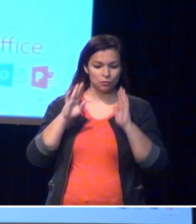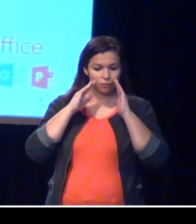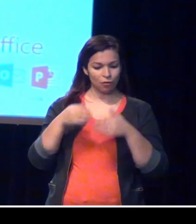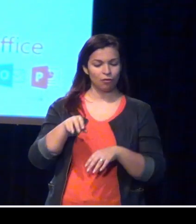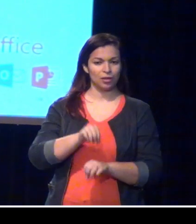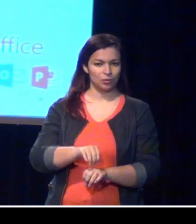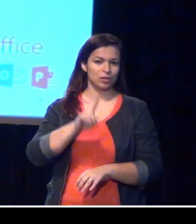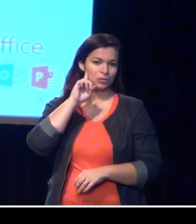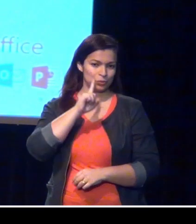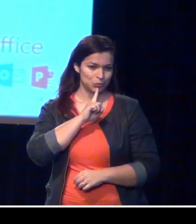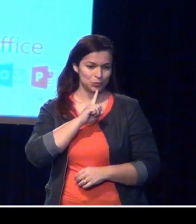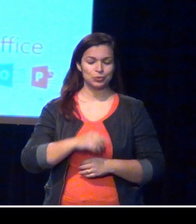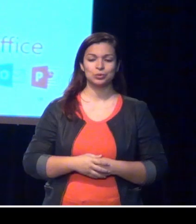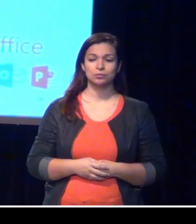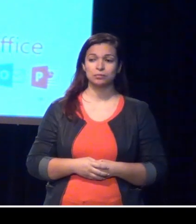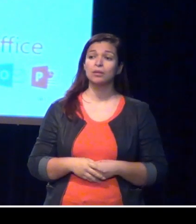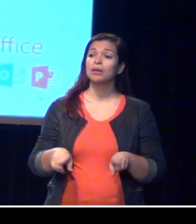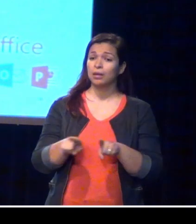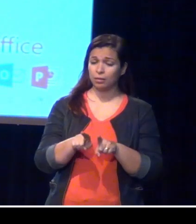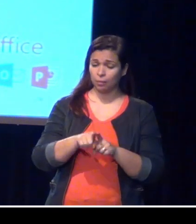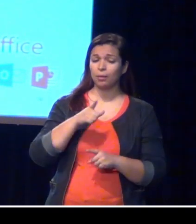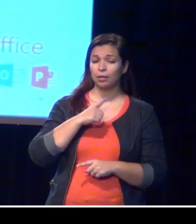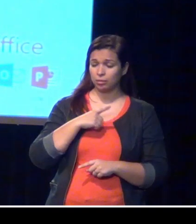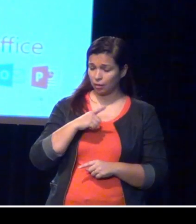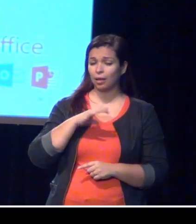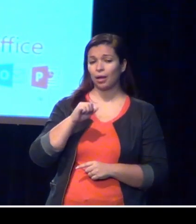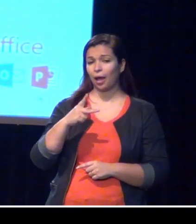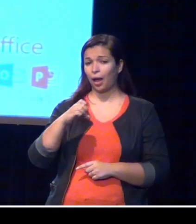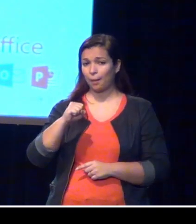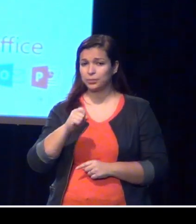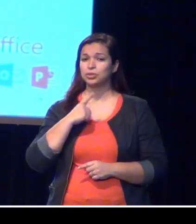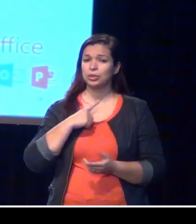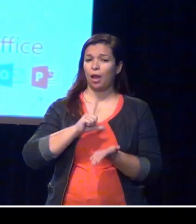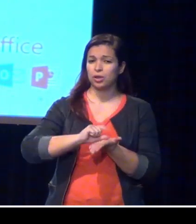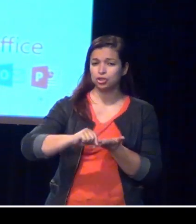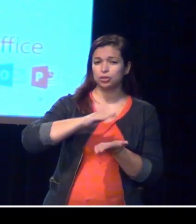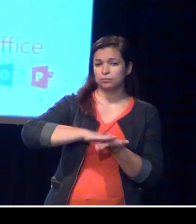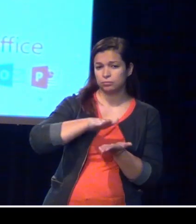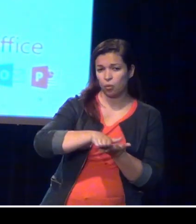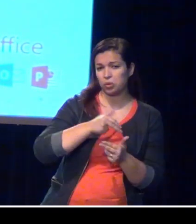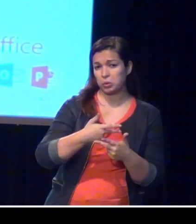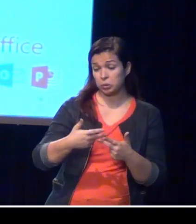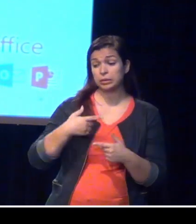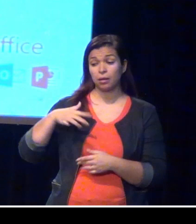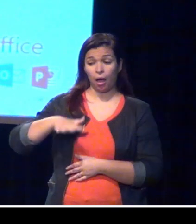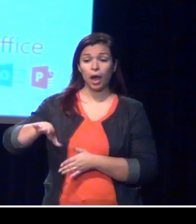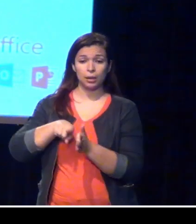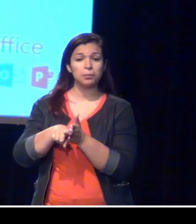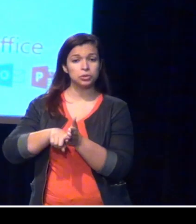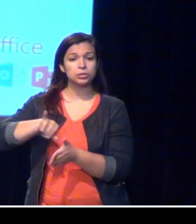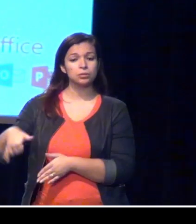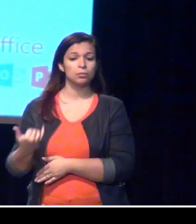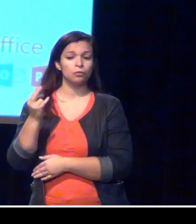surdo, os periódicos da CAPES, que, na parte de pesquisa, a gente usa muito,